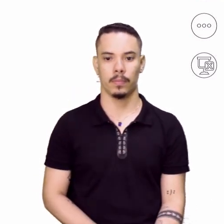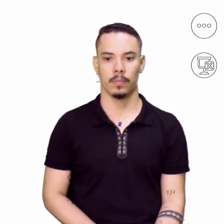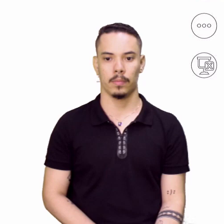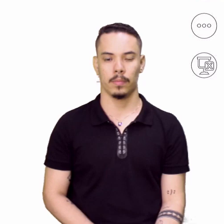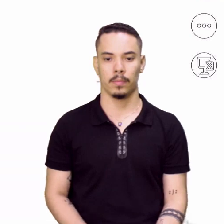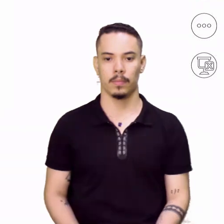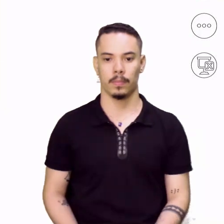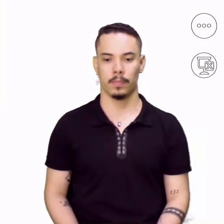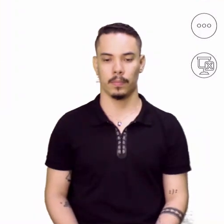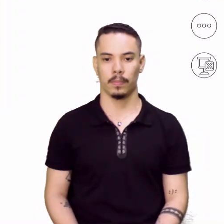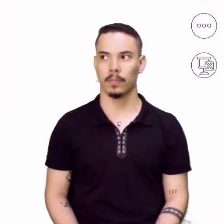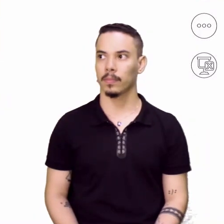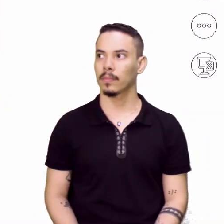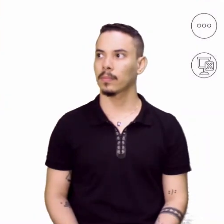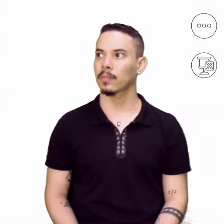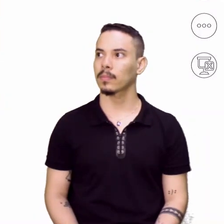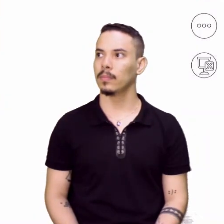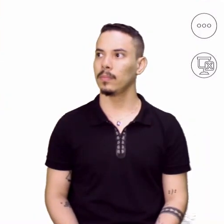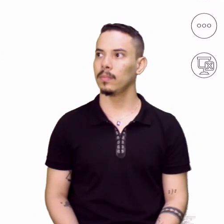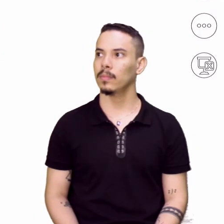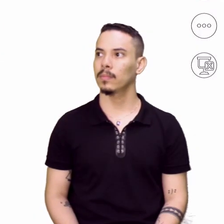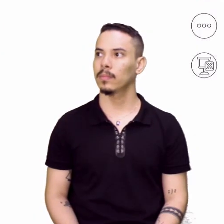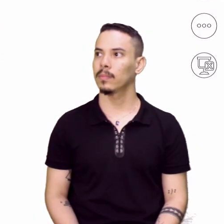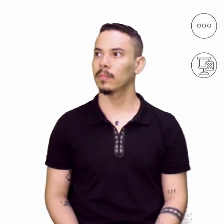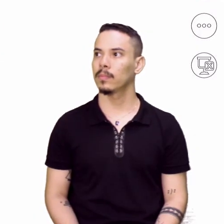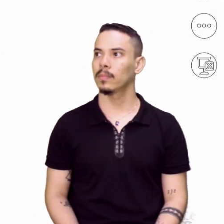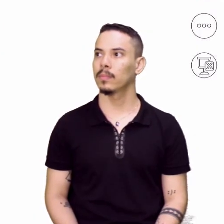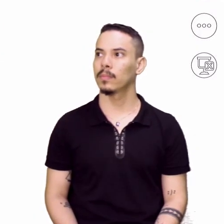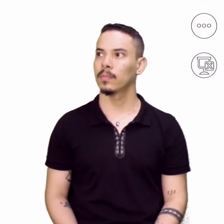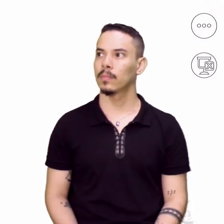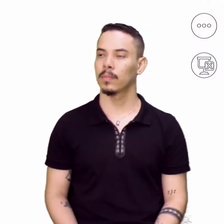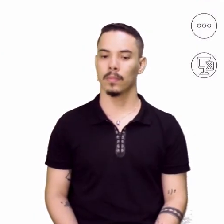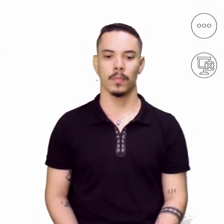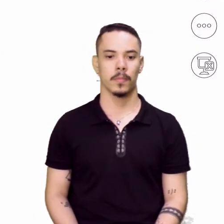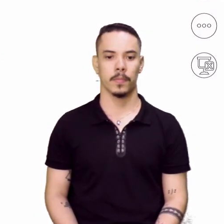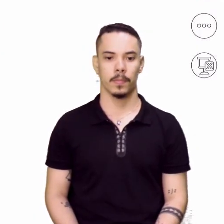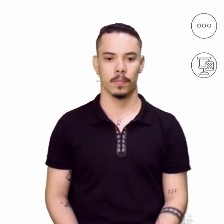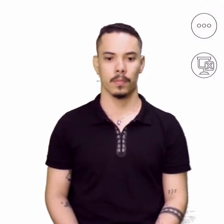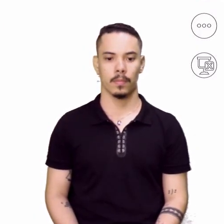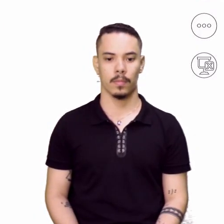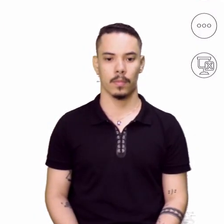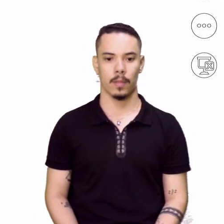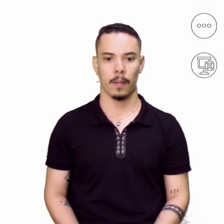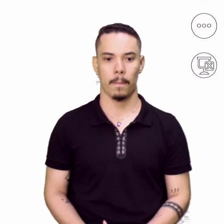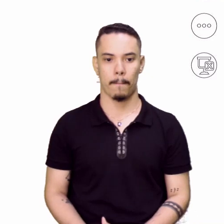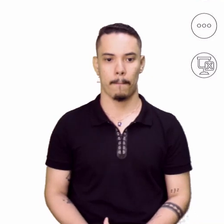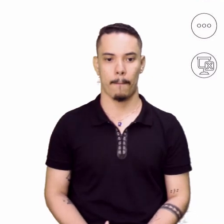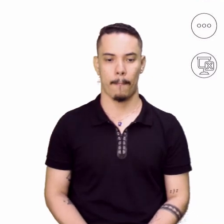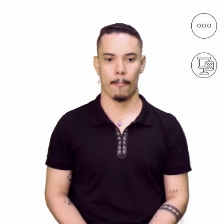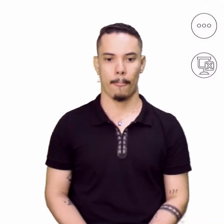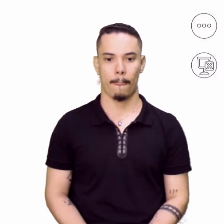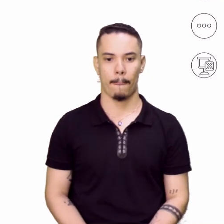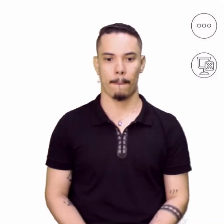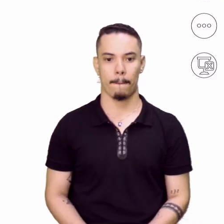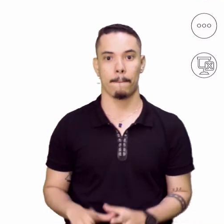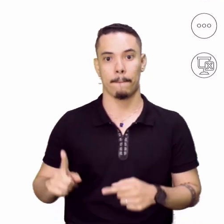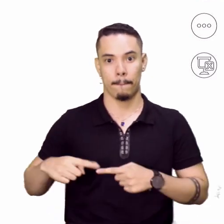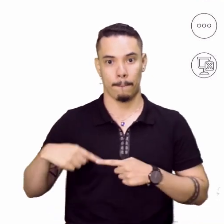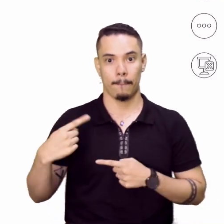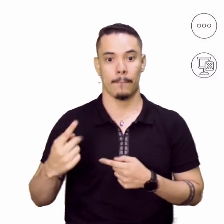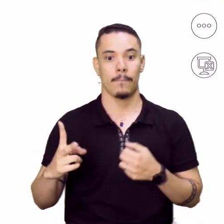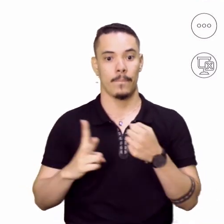isso vai acontecer aqui também perceba só que antes dele tem um pronome interrogativo logo em seguida o seu verbo